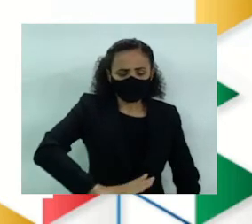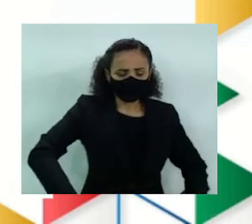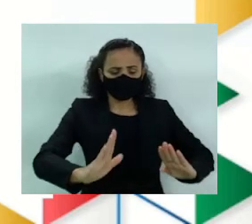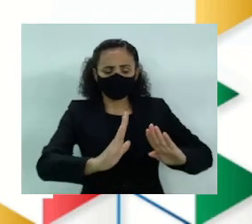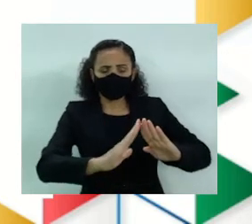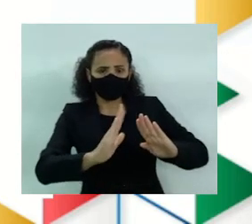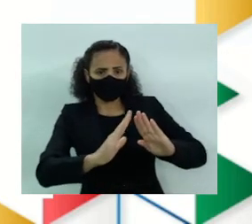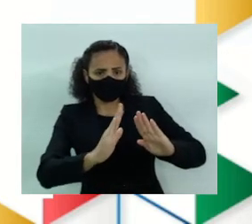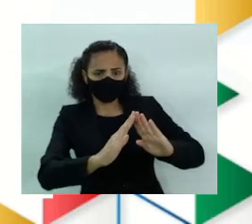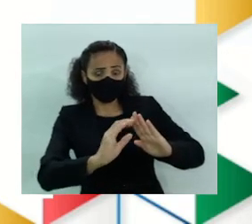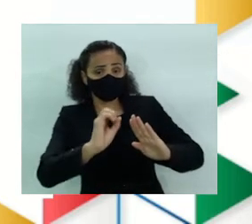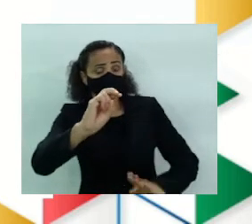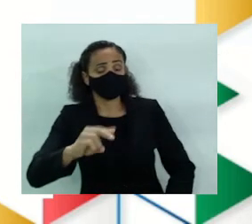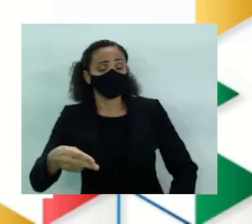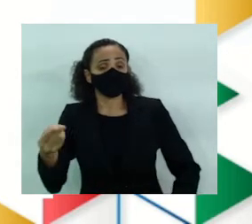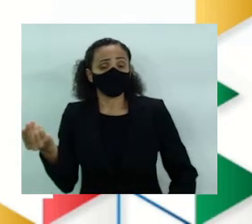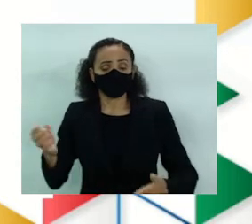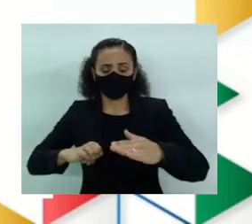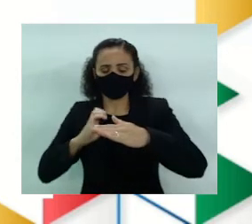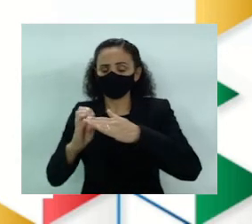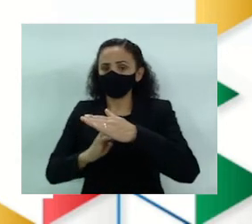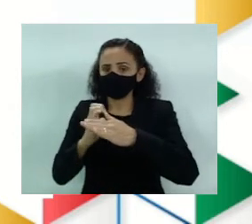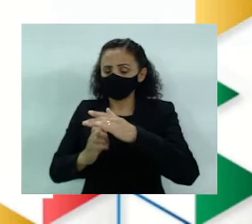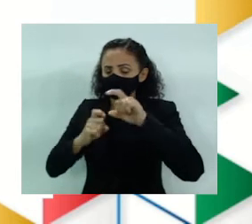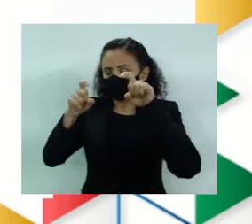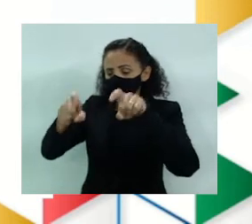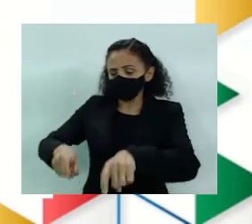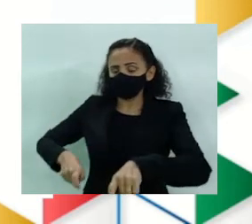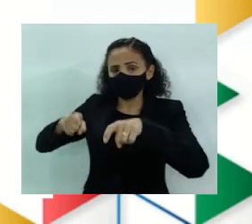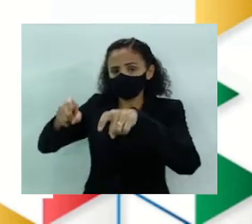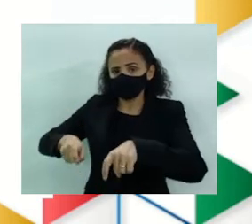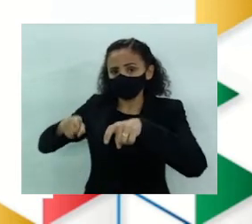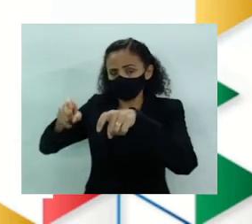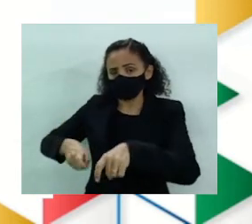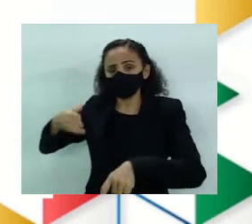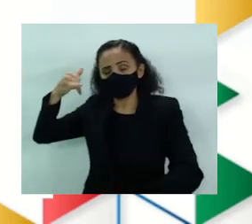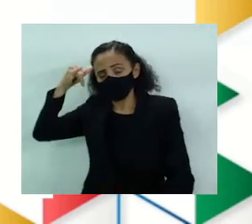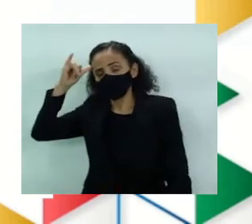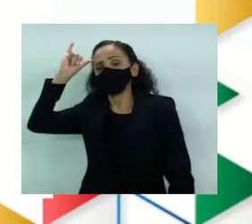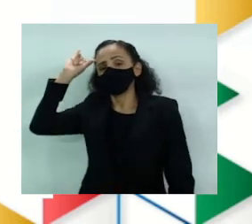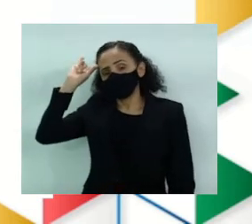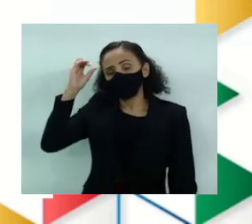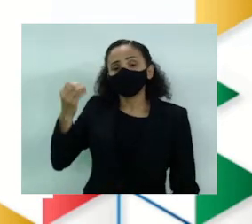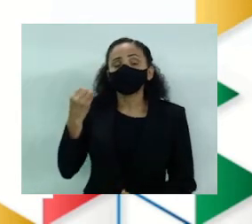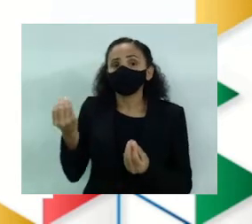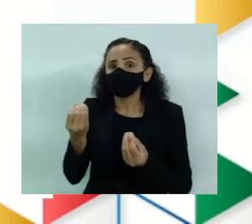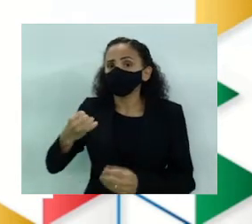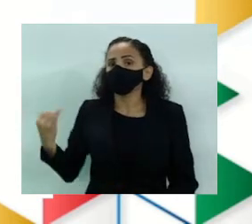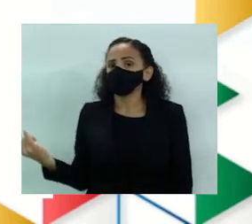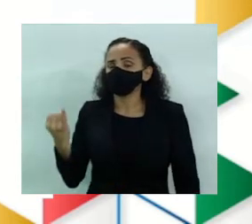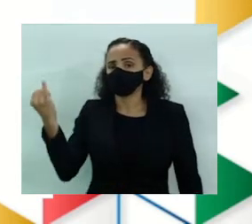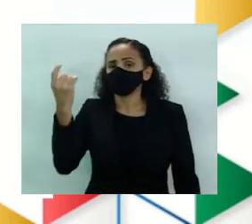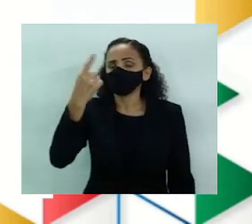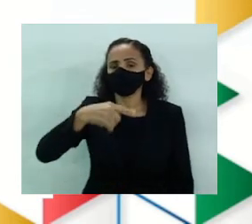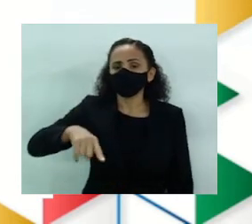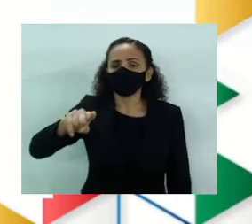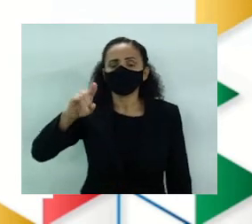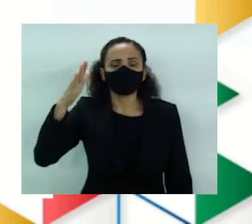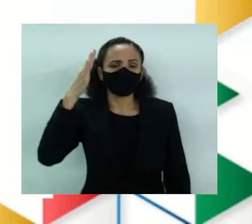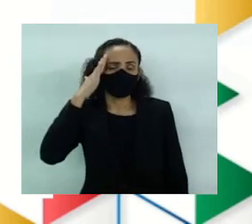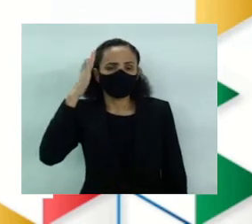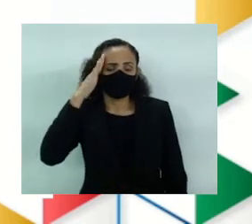domiciliares, de agricultura ou de mineração destaca-se como um ponto importante do impacto